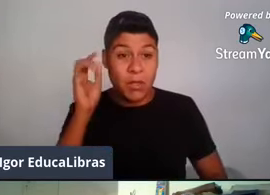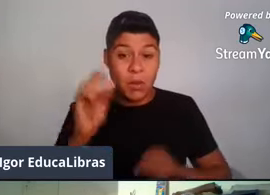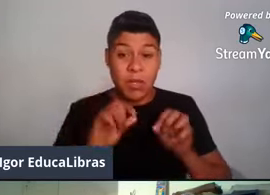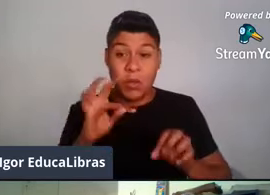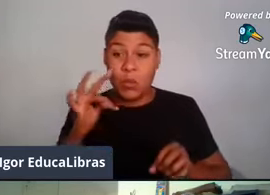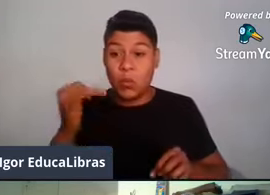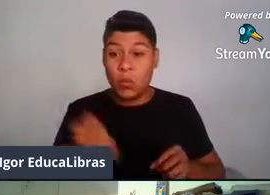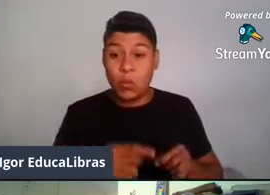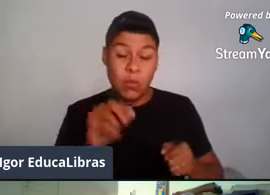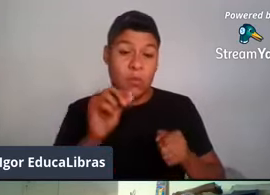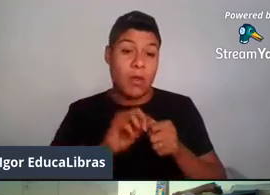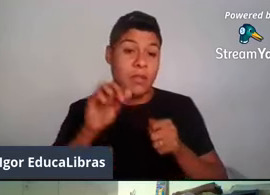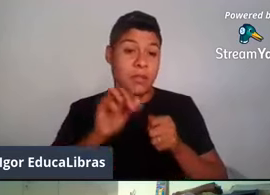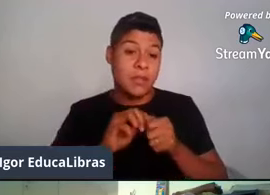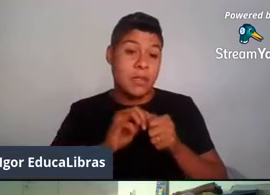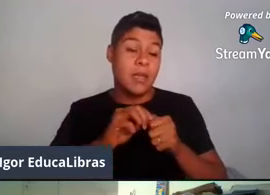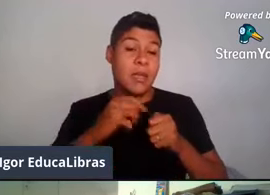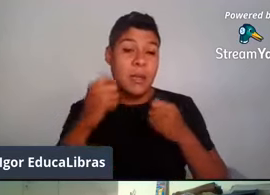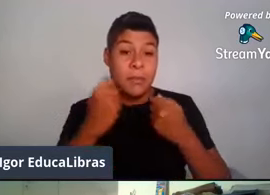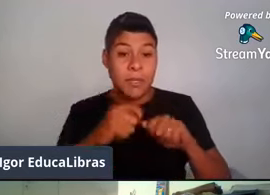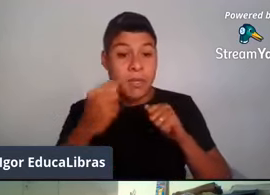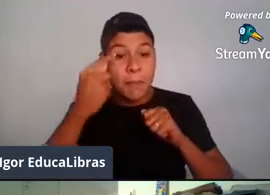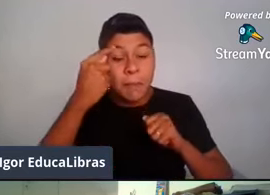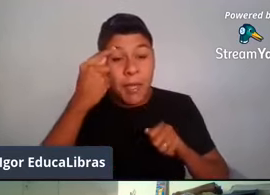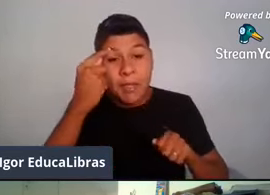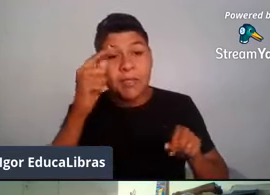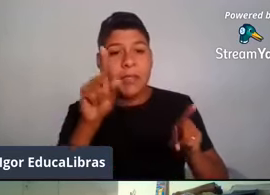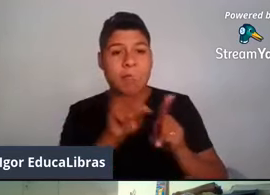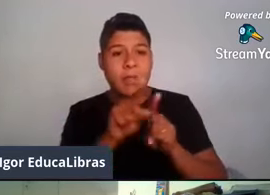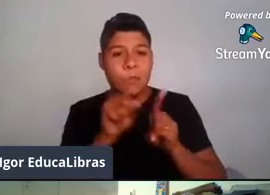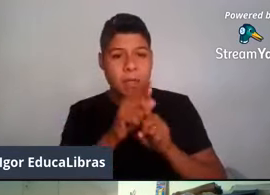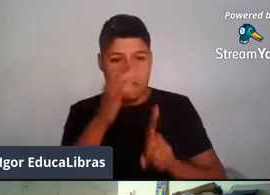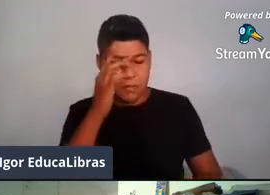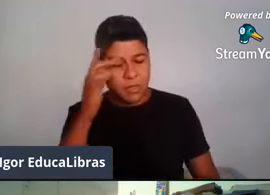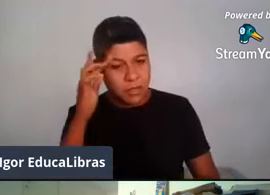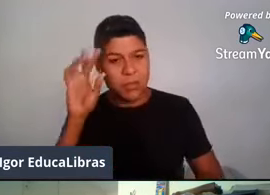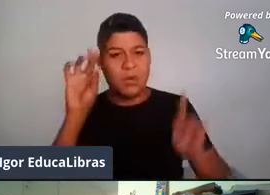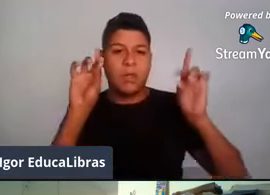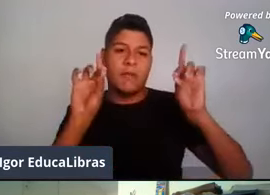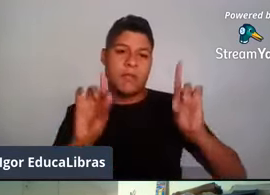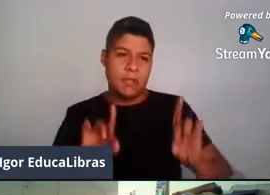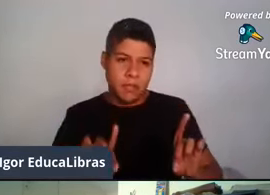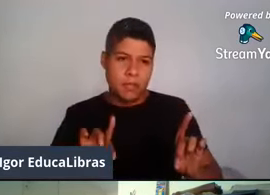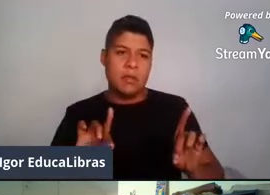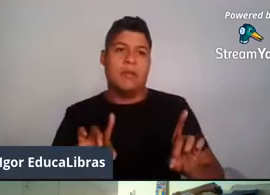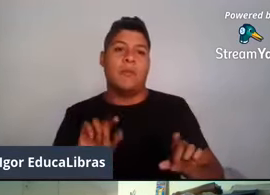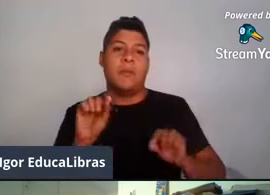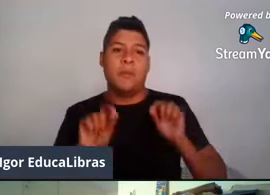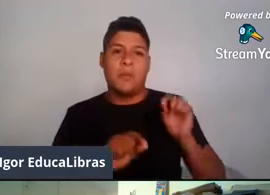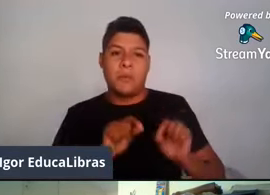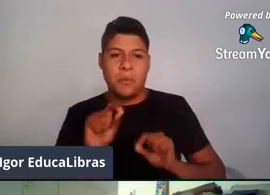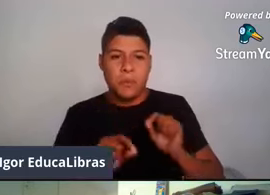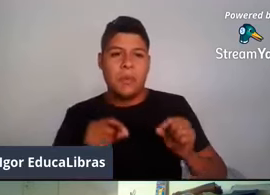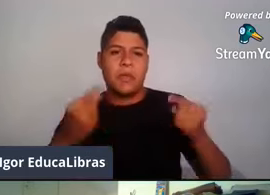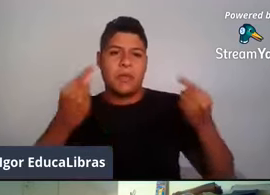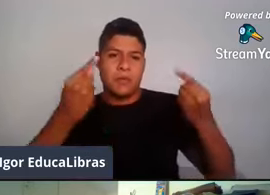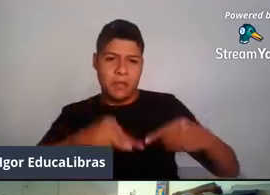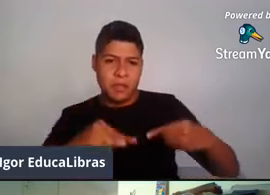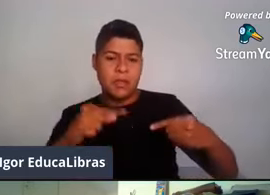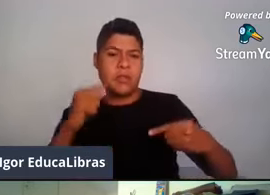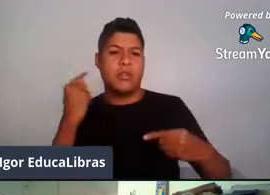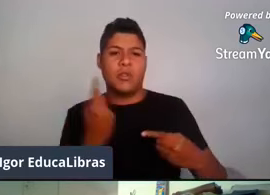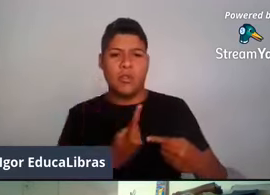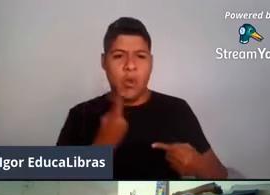forem fazer, elas devem pensar também na pessoa com deficiência, tem sido o maior desafio nosso,